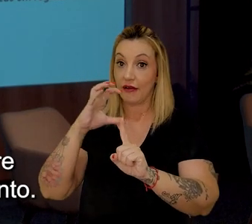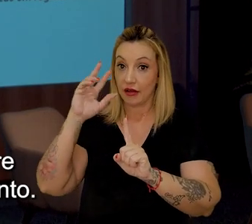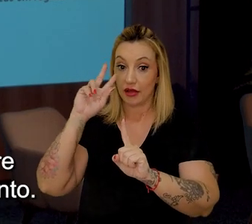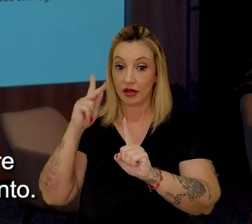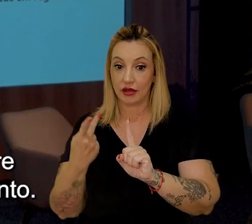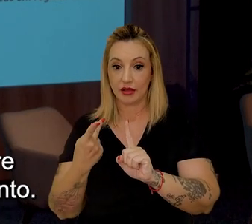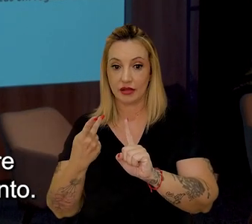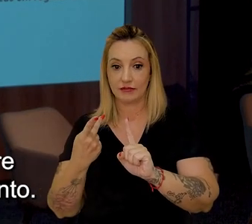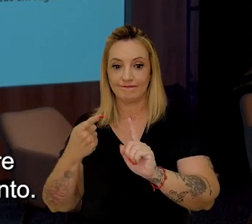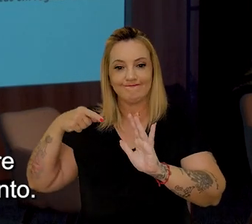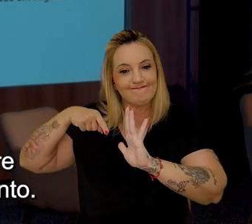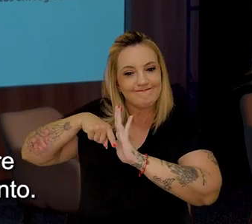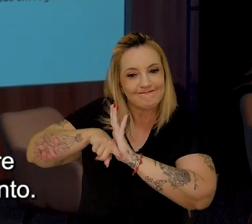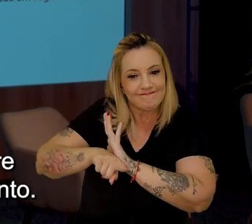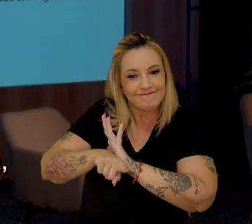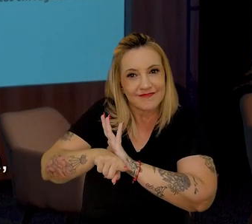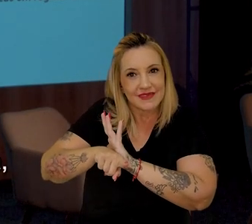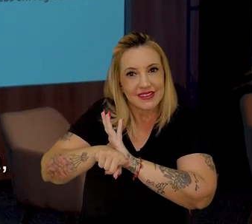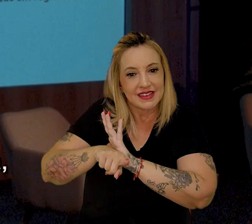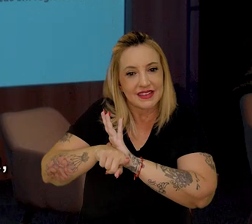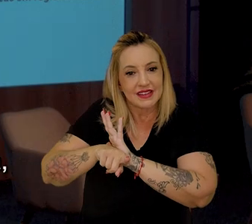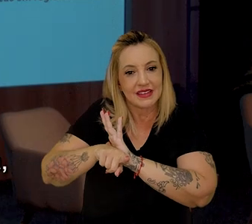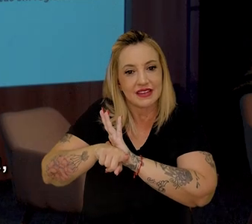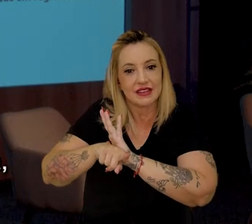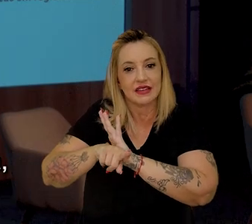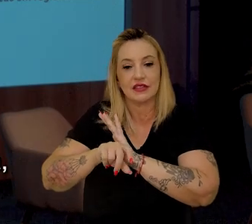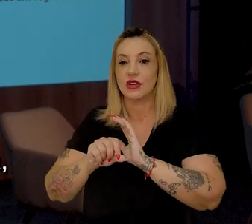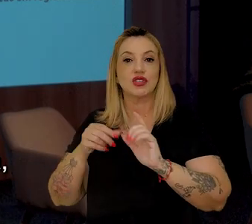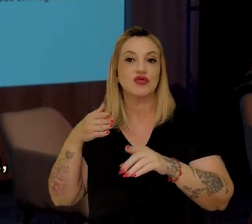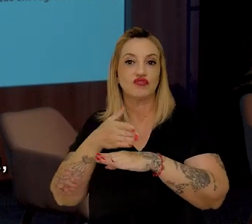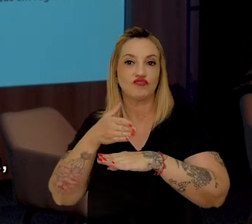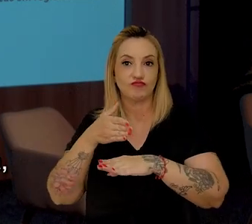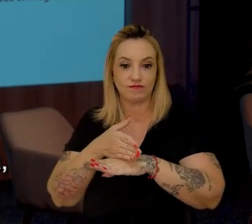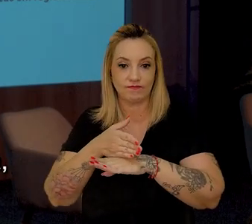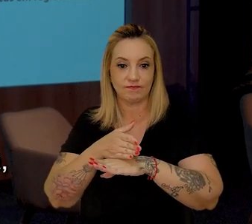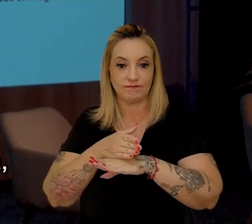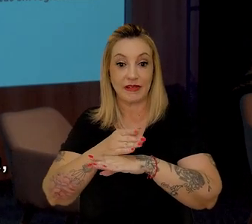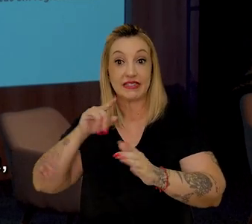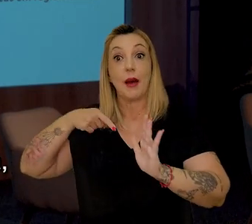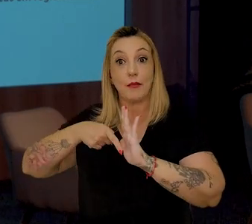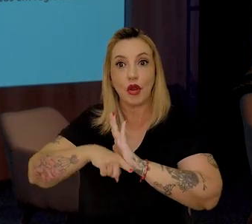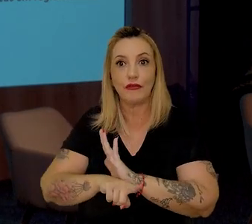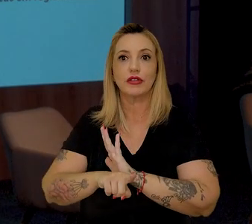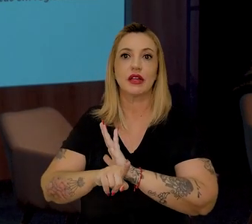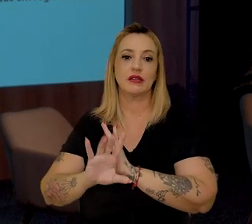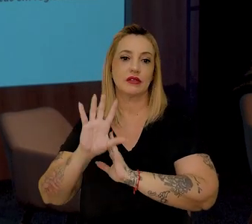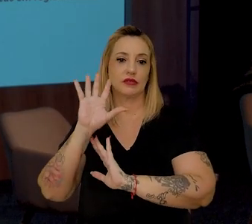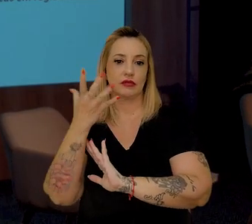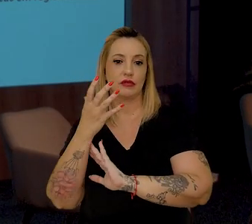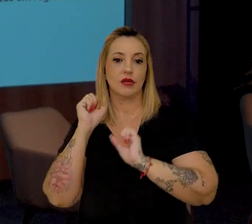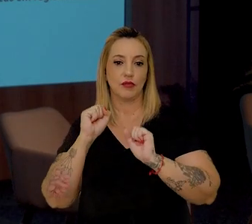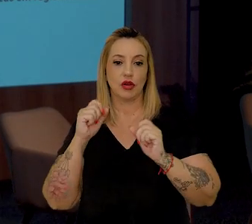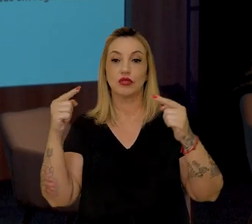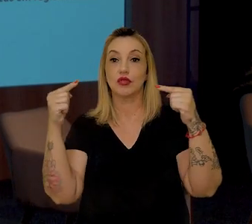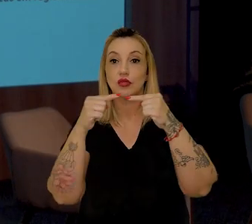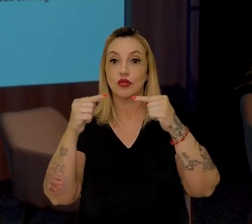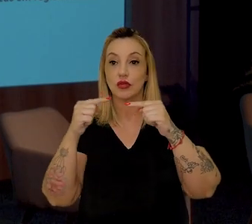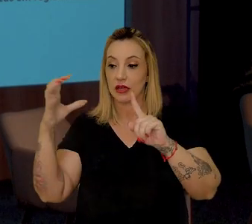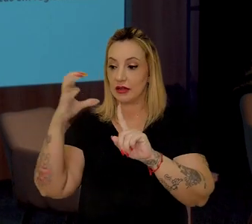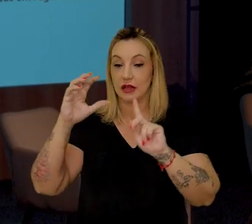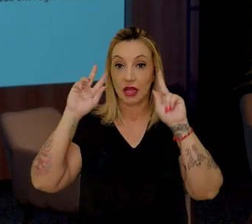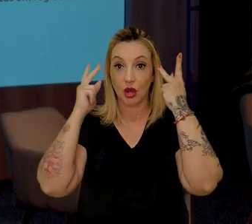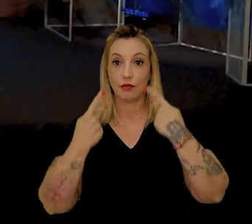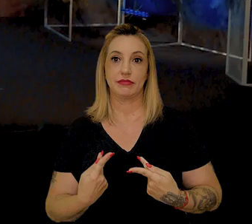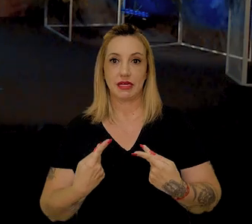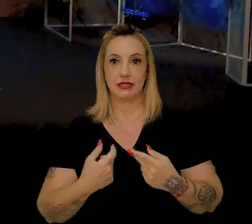da intensidade desse evento não é só a questão da frequência mas é a intensidade do evento que pode estar relacionado aí com a influência